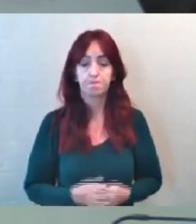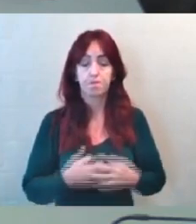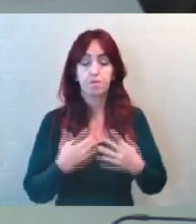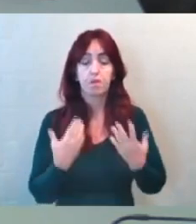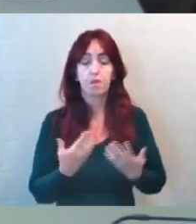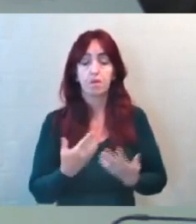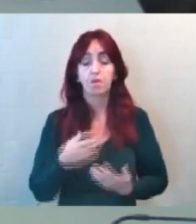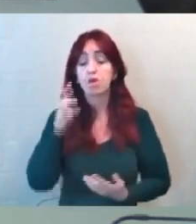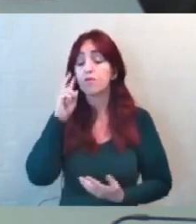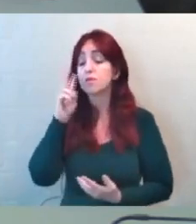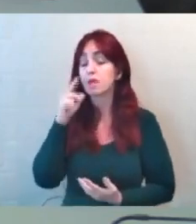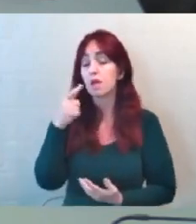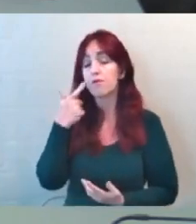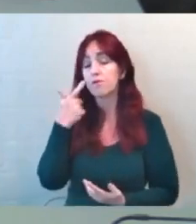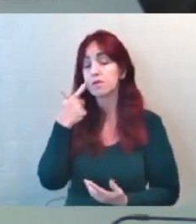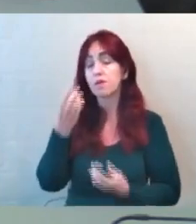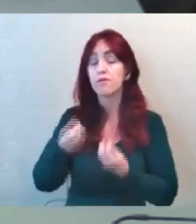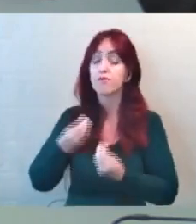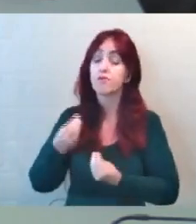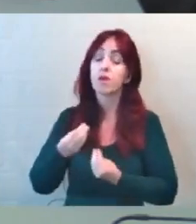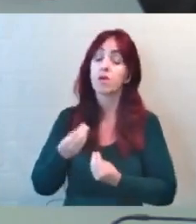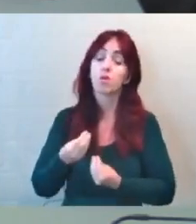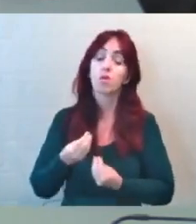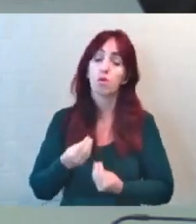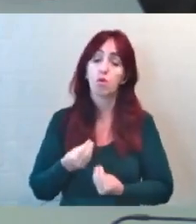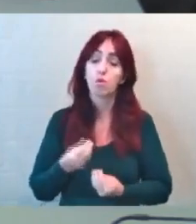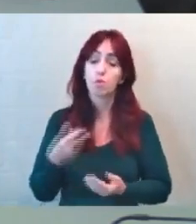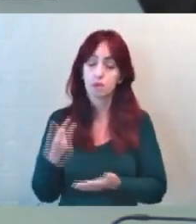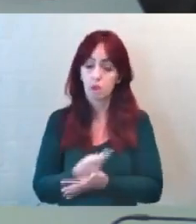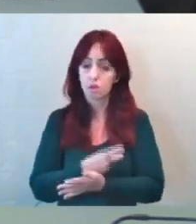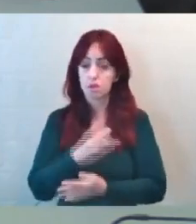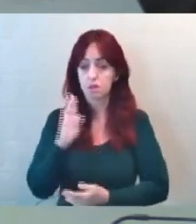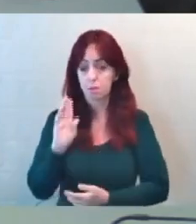esse capítulo que a gente vive na cidade?